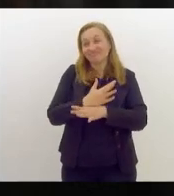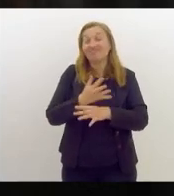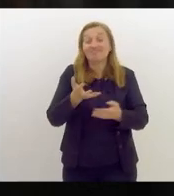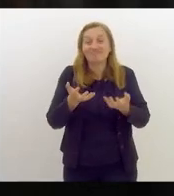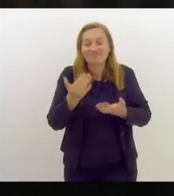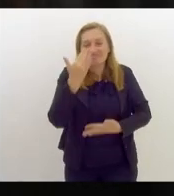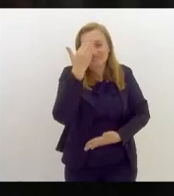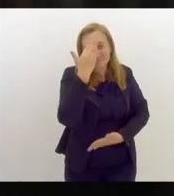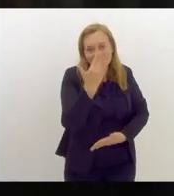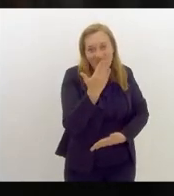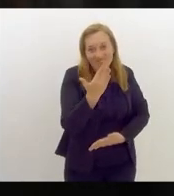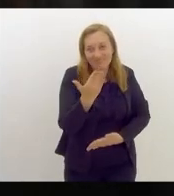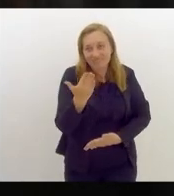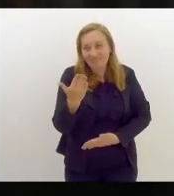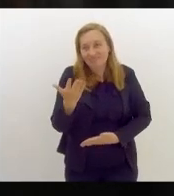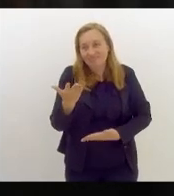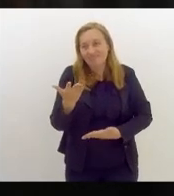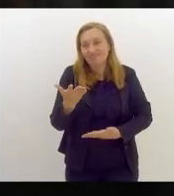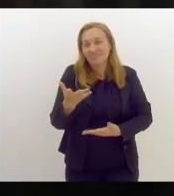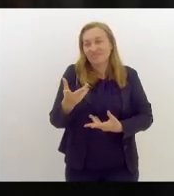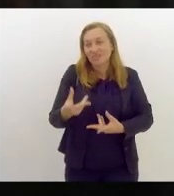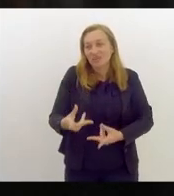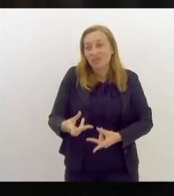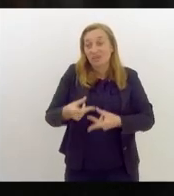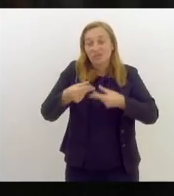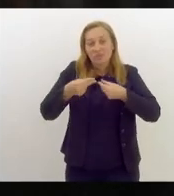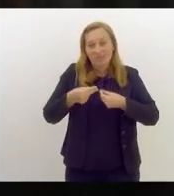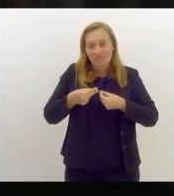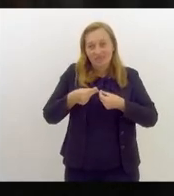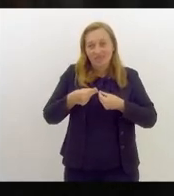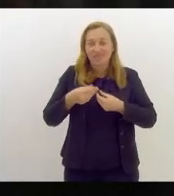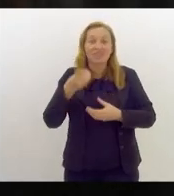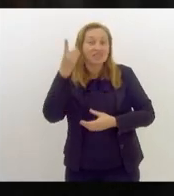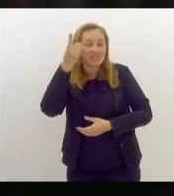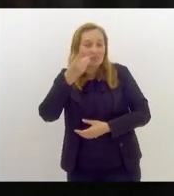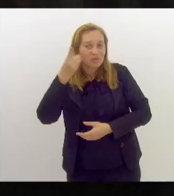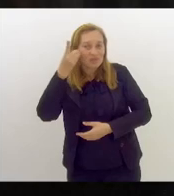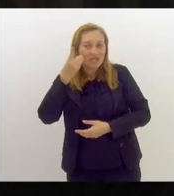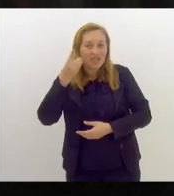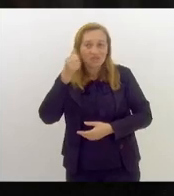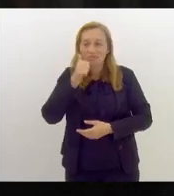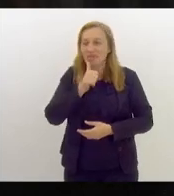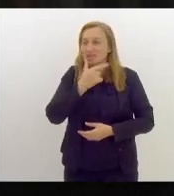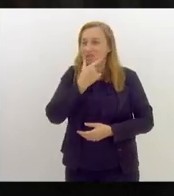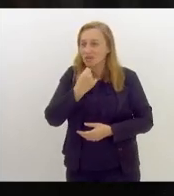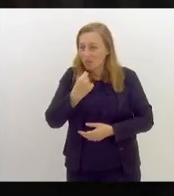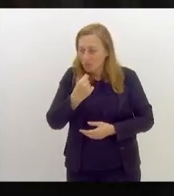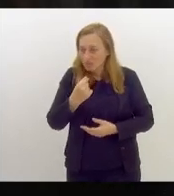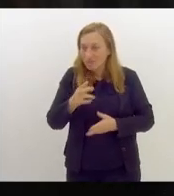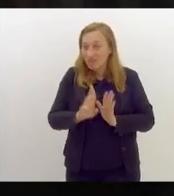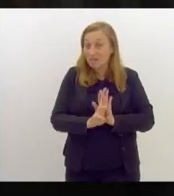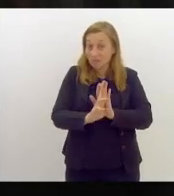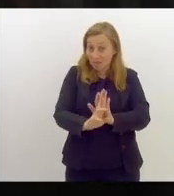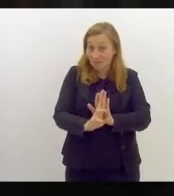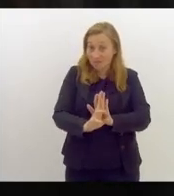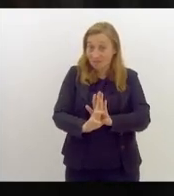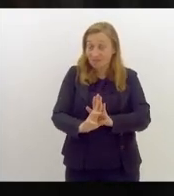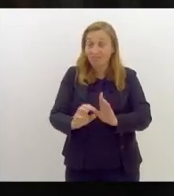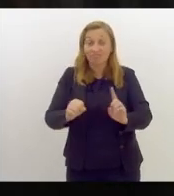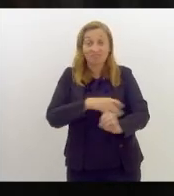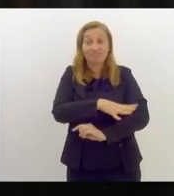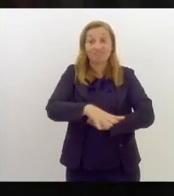eu quero agradecer o ato Generoso das nossas deputadas e deputados dignos representantes da Sociedade